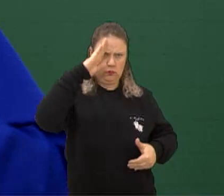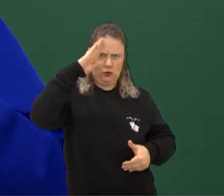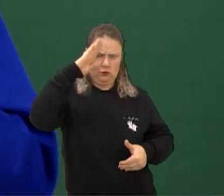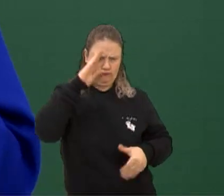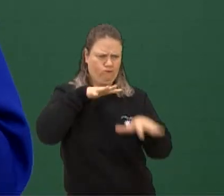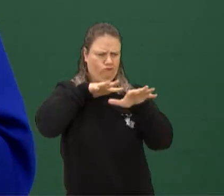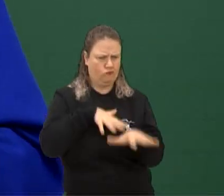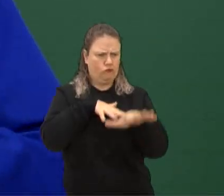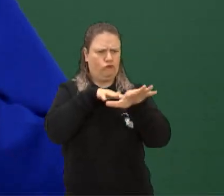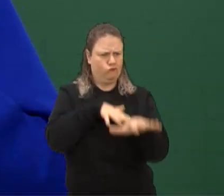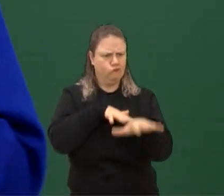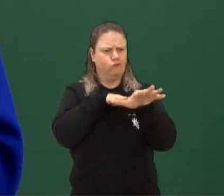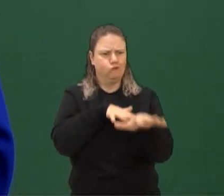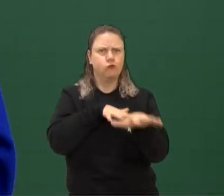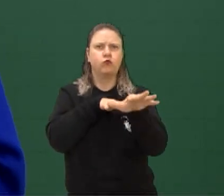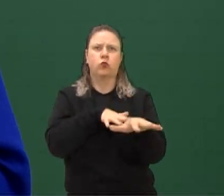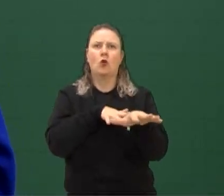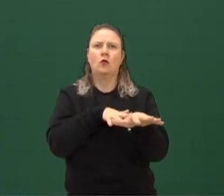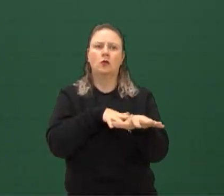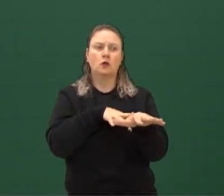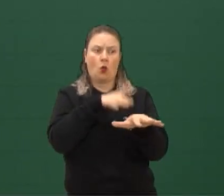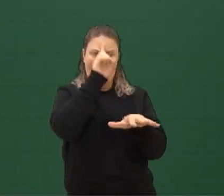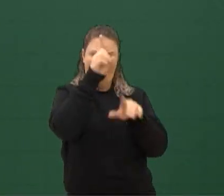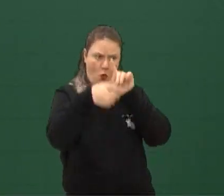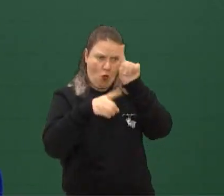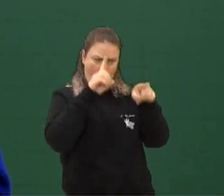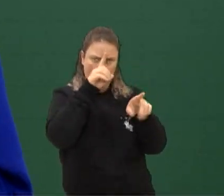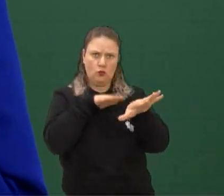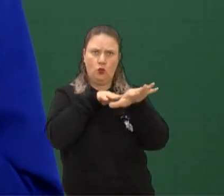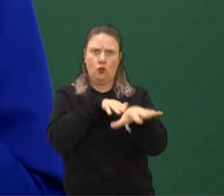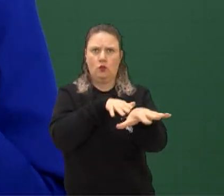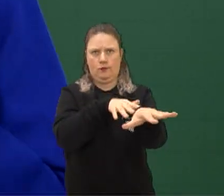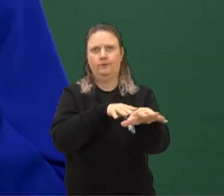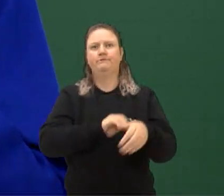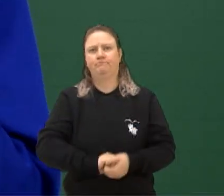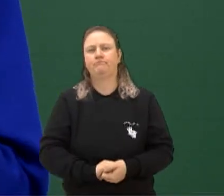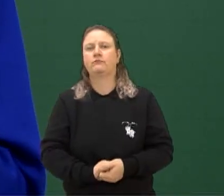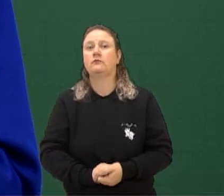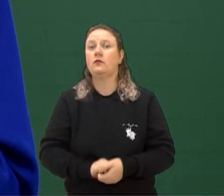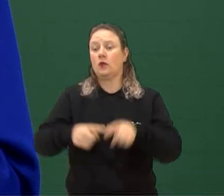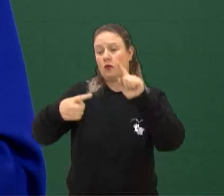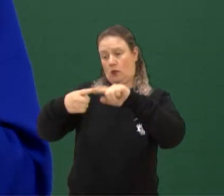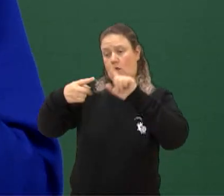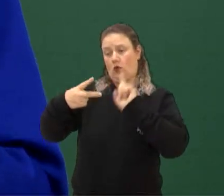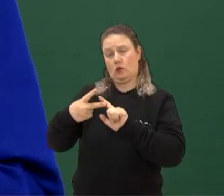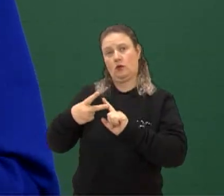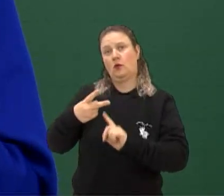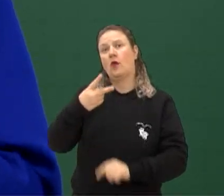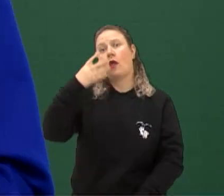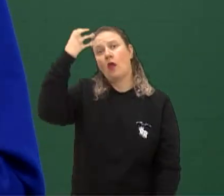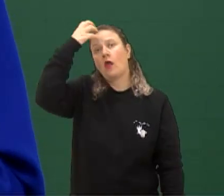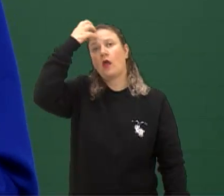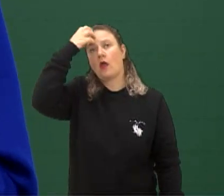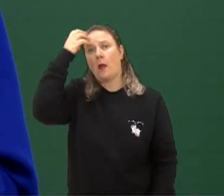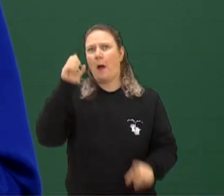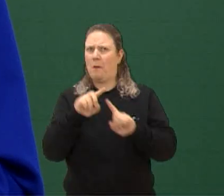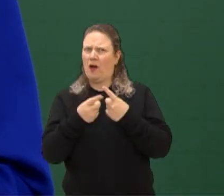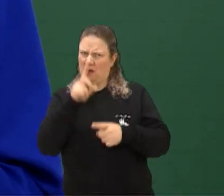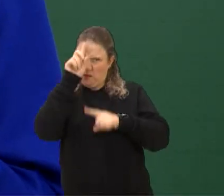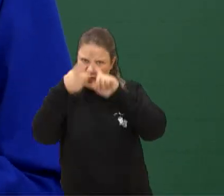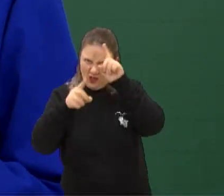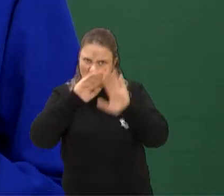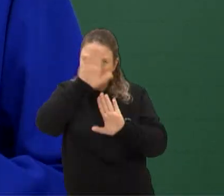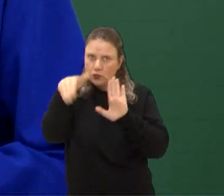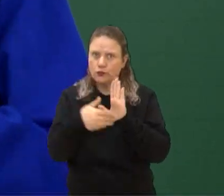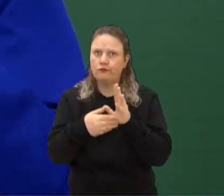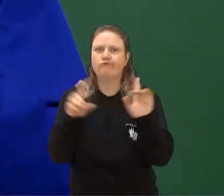militares, que ia para frente de batalha, comandar os exércitos e tudo mais. Agora, eram reis, mas também não mandavam em tudo, não. Por